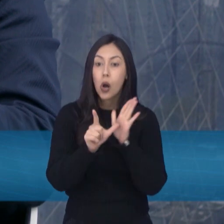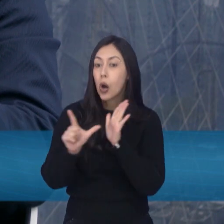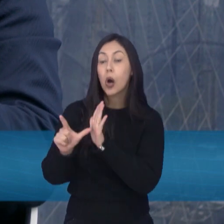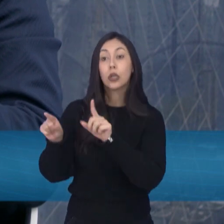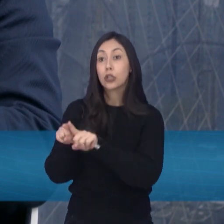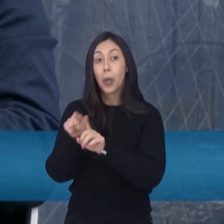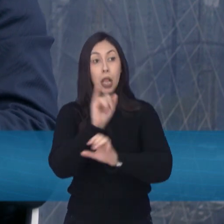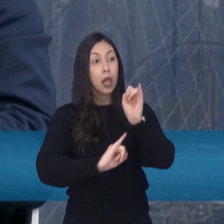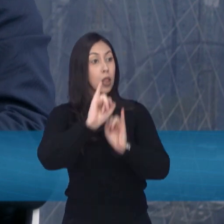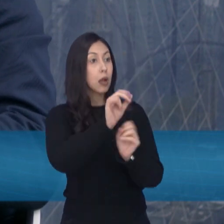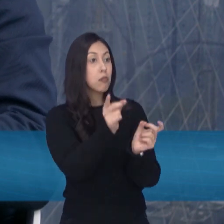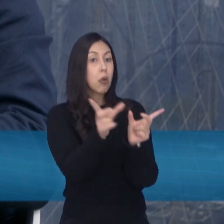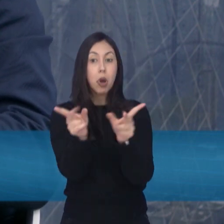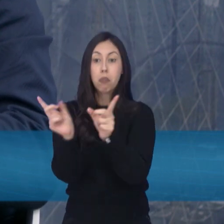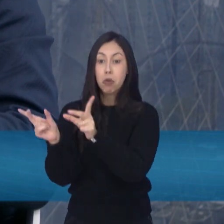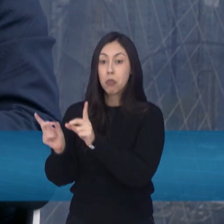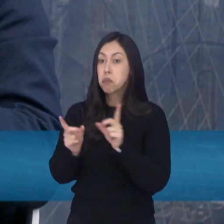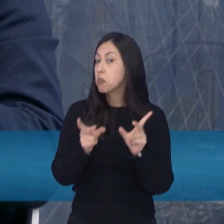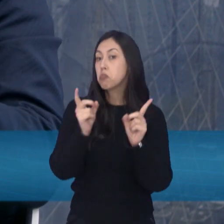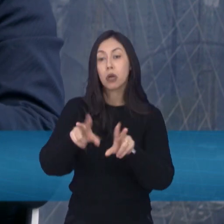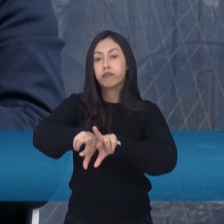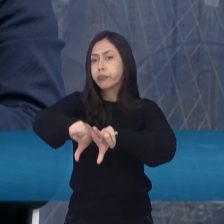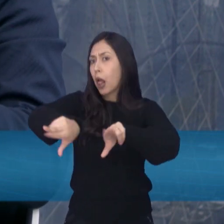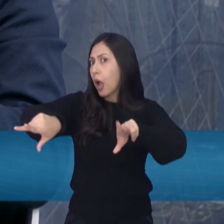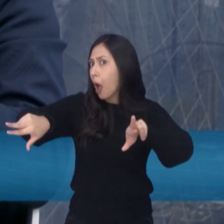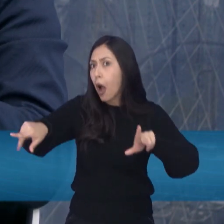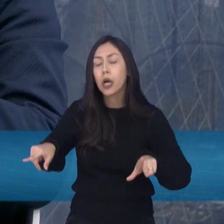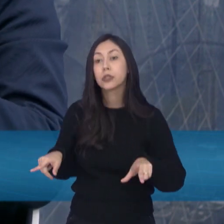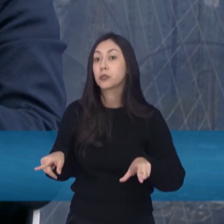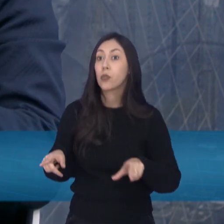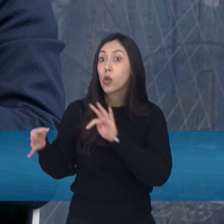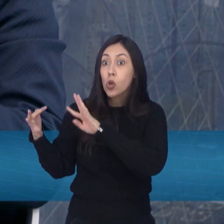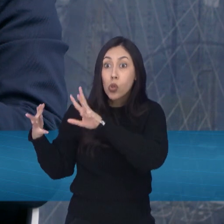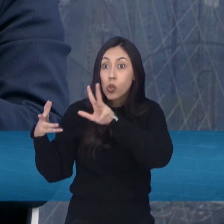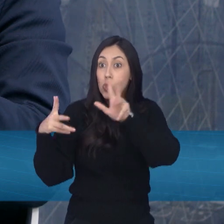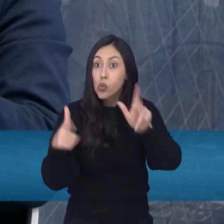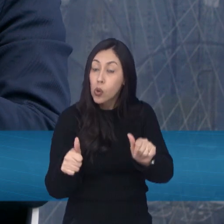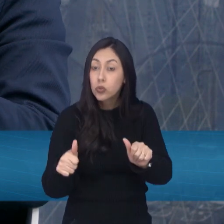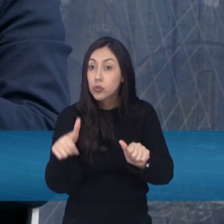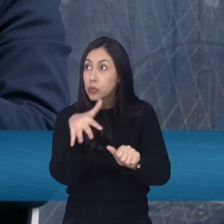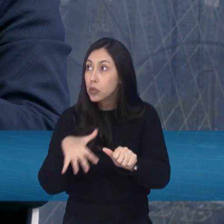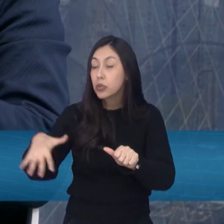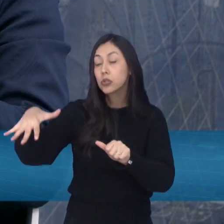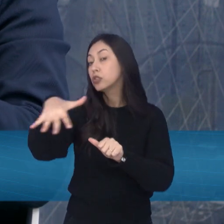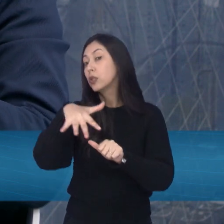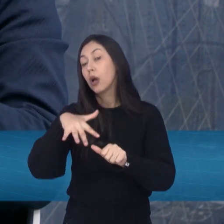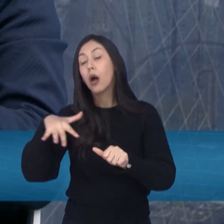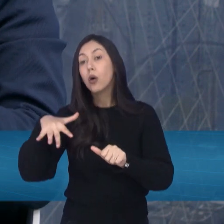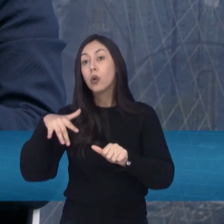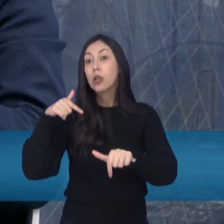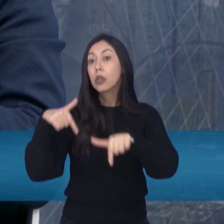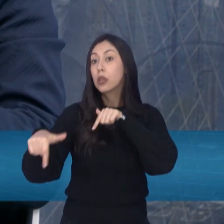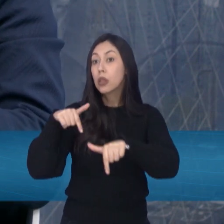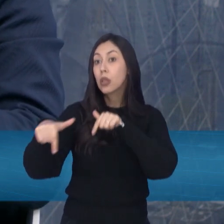online e físico, todo tipo de prestação de serviço. Todo mundo que nessa região, ele de alguma maneira